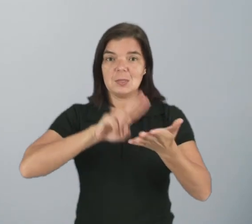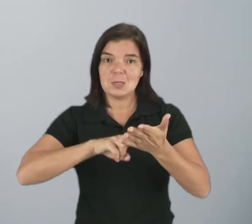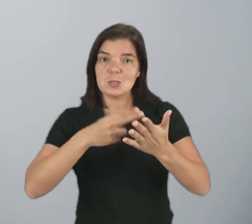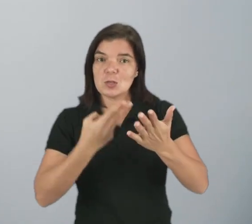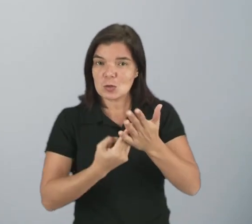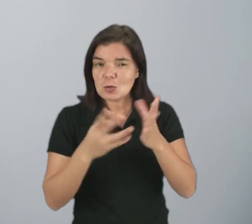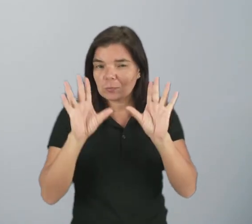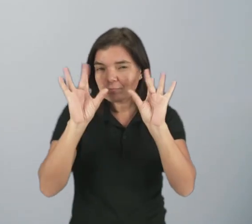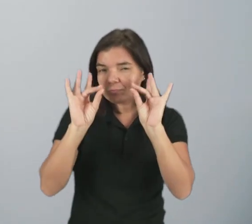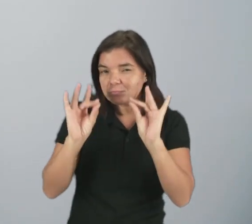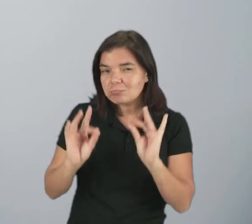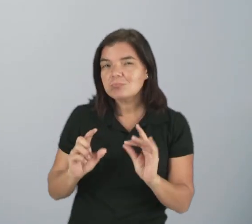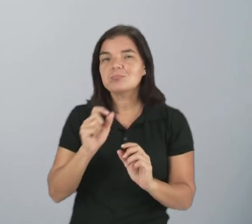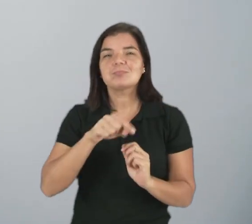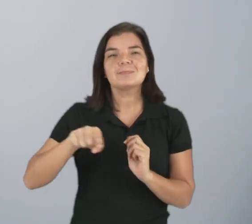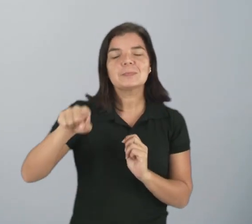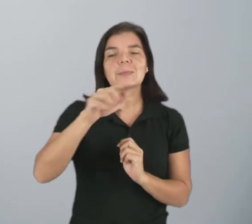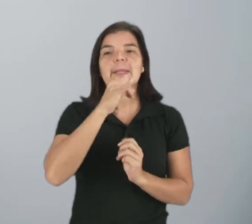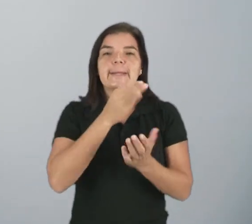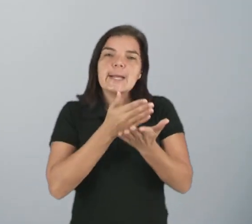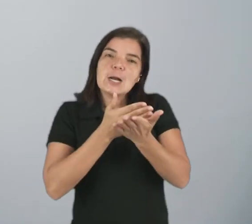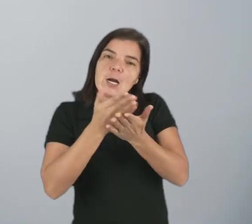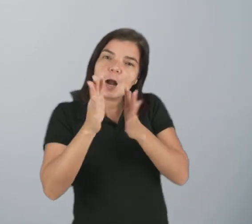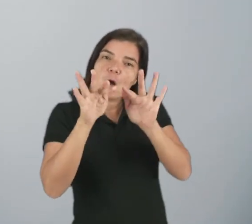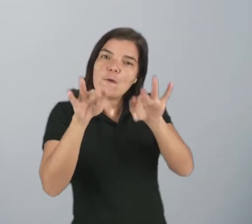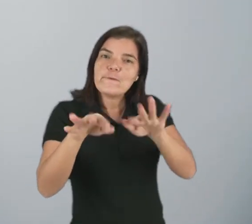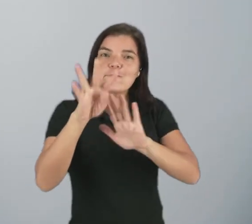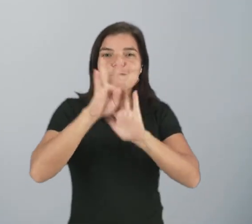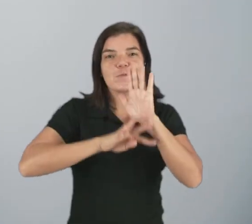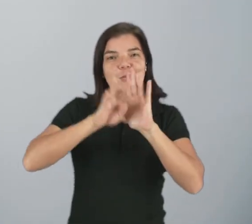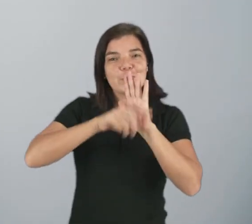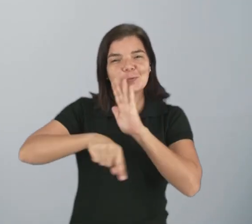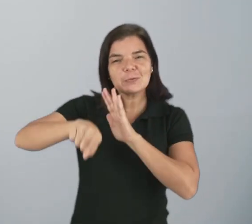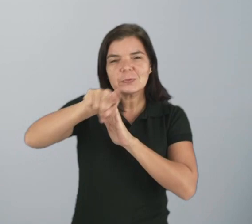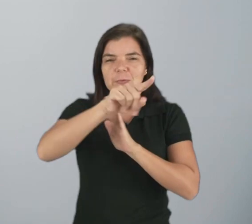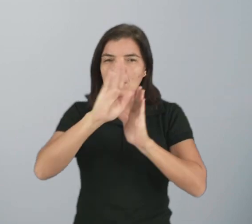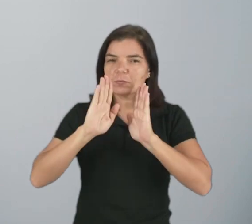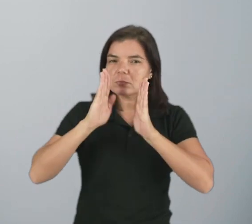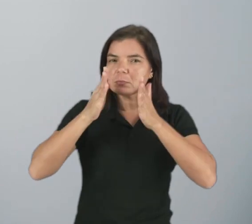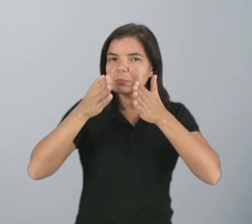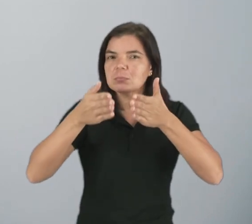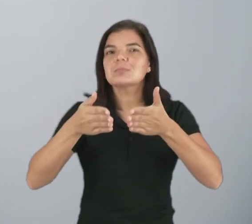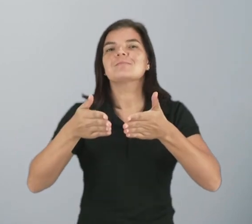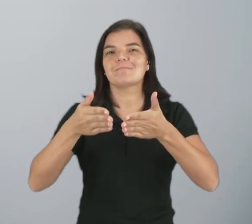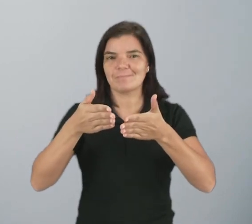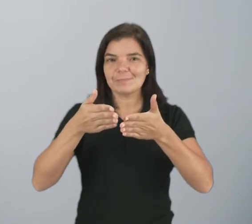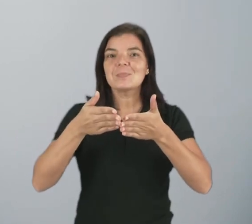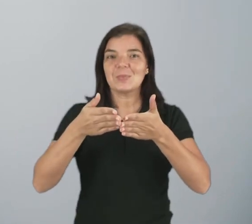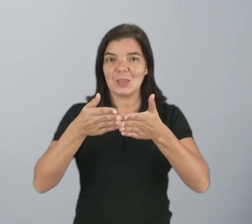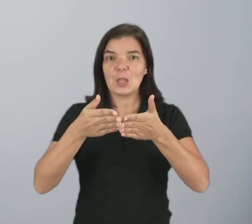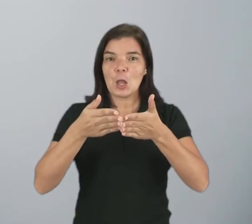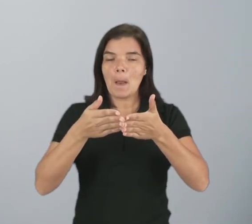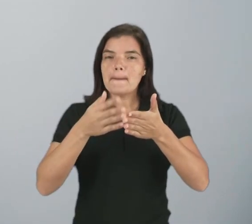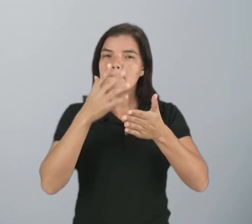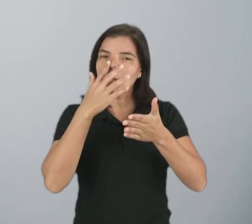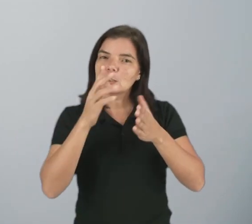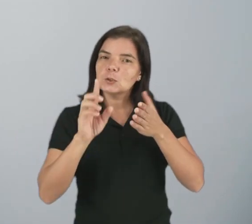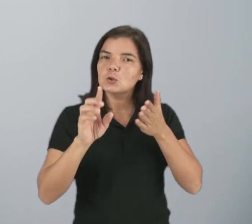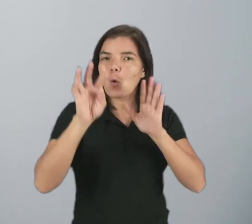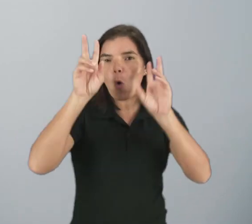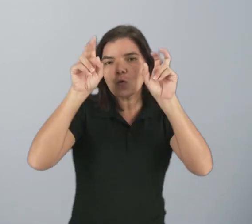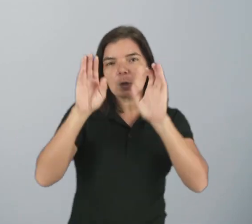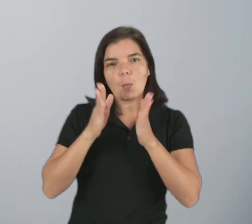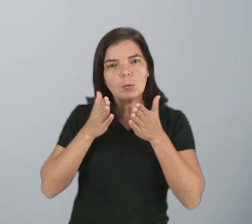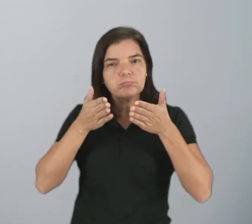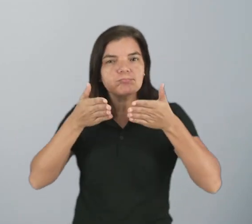Traduzindo em miúdo, seria como se do início ao fim do texto você seguisse uma linha, você seguisse um fio da meada, como a